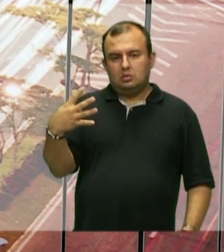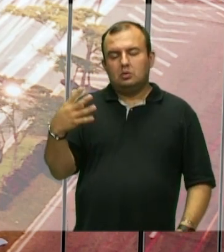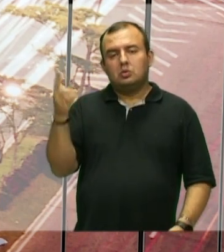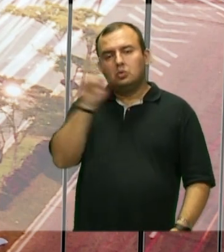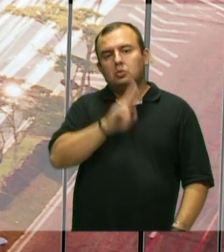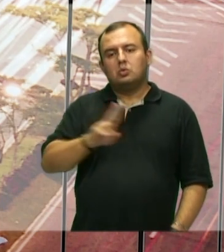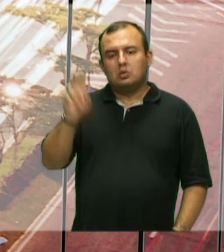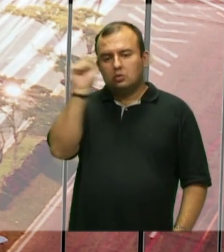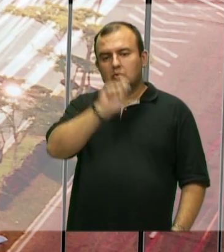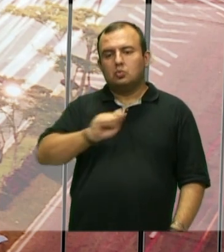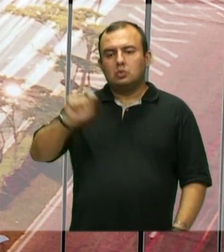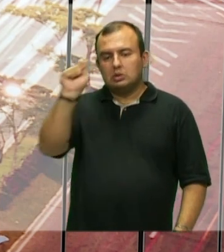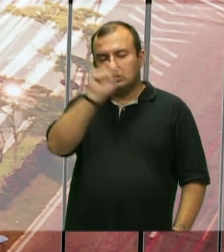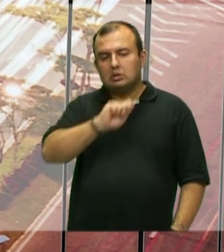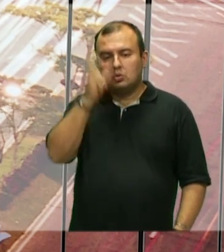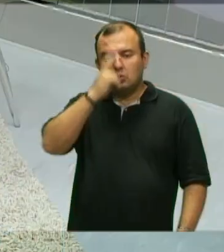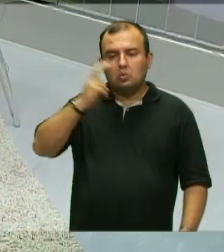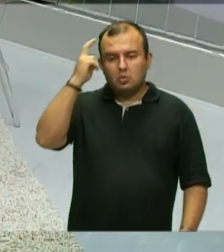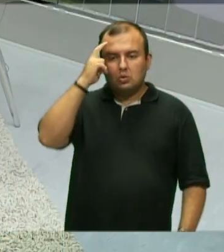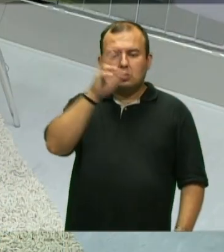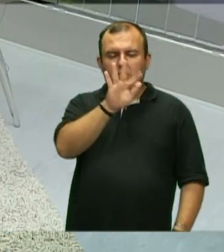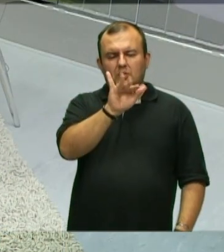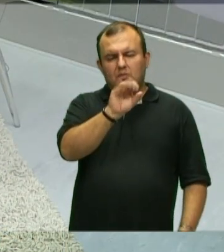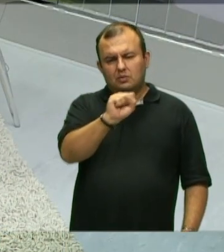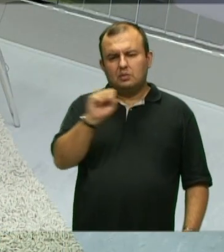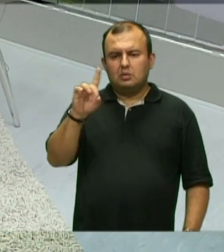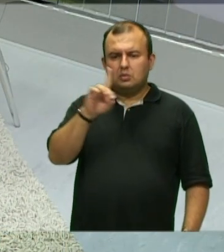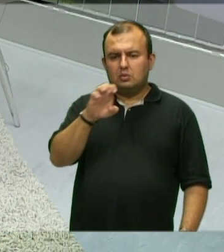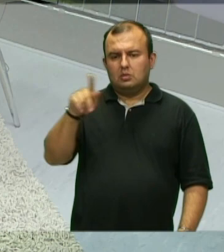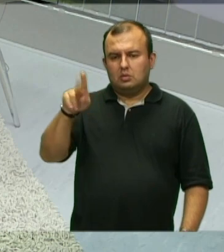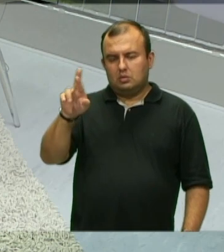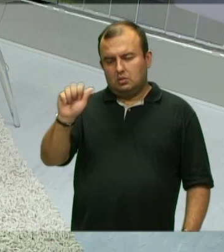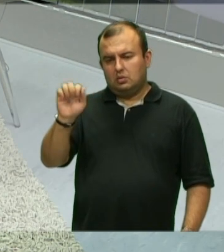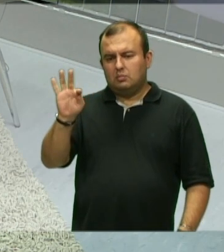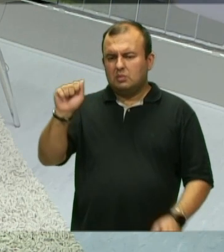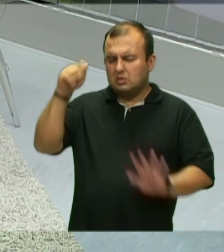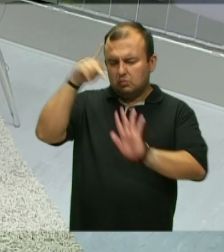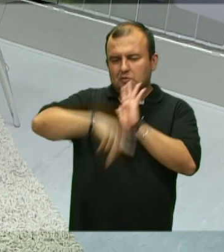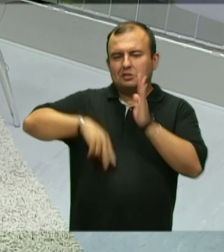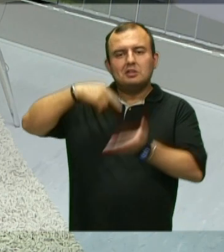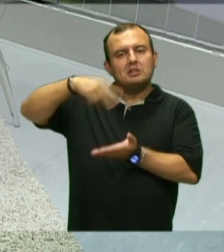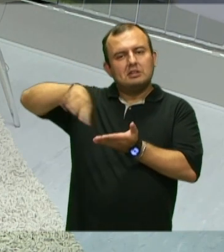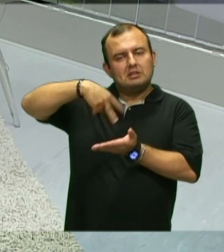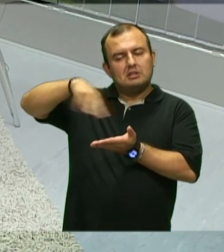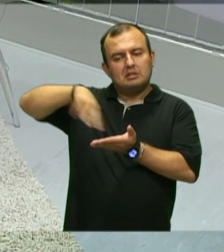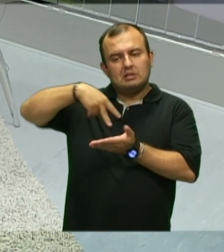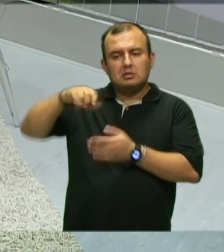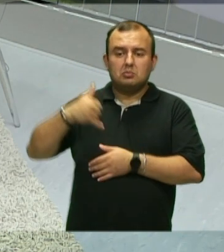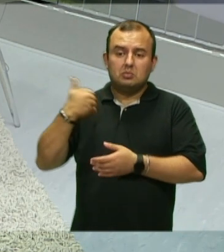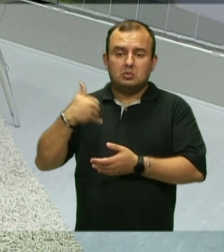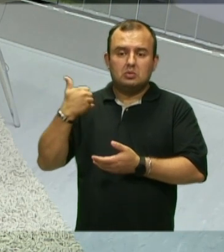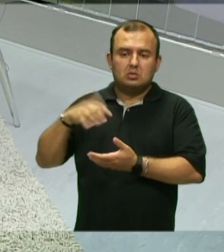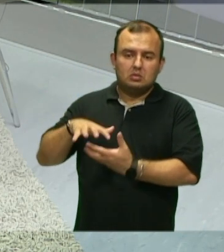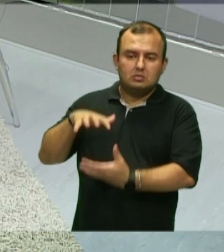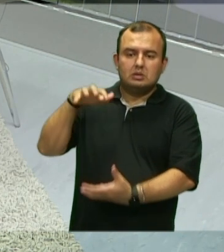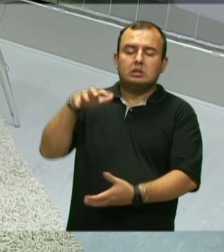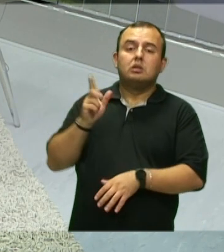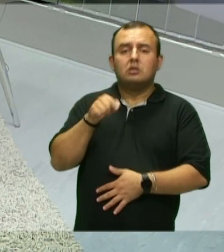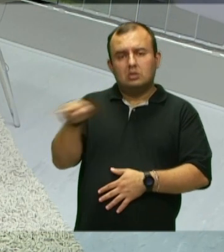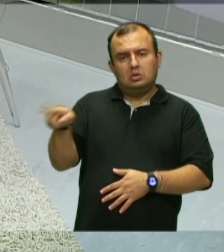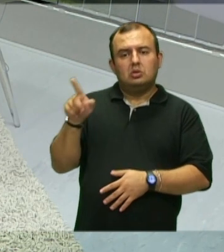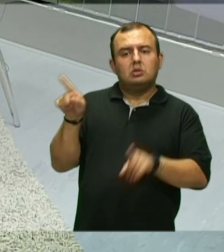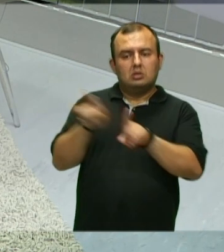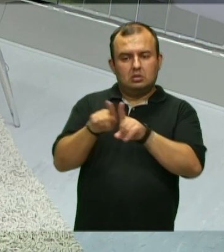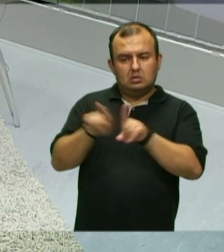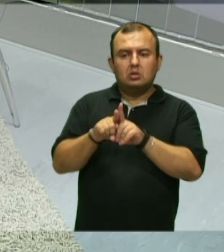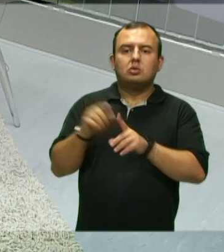utilidade pública a Associação Cultural Fios de Prata. É um projeto, né, de dança para pessoa idosa, né? E o senhor também